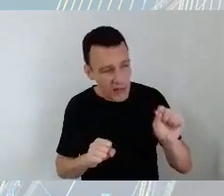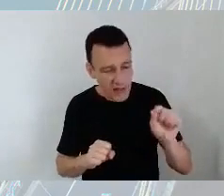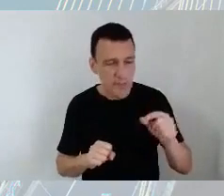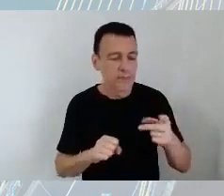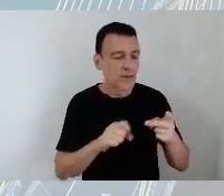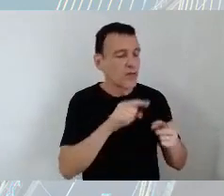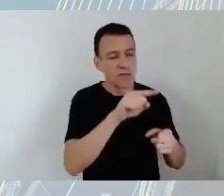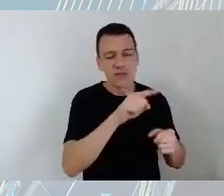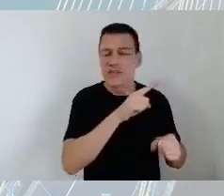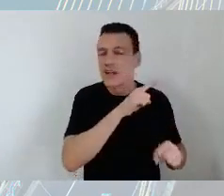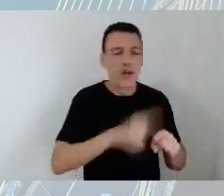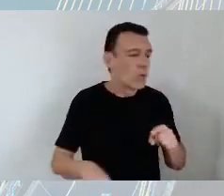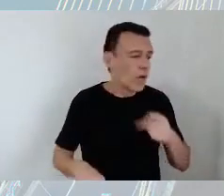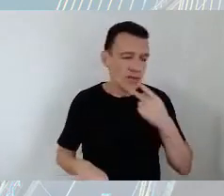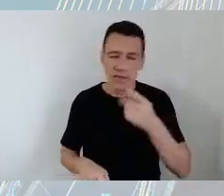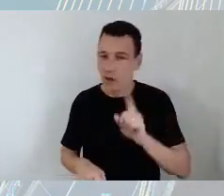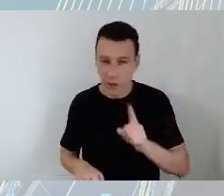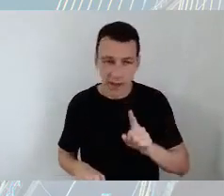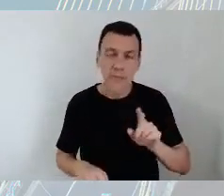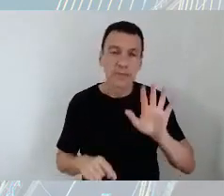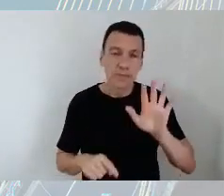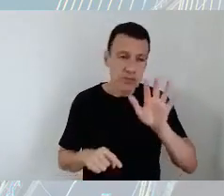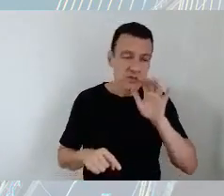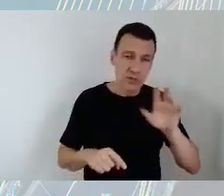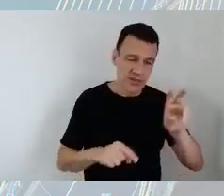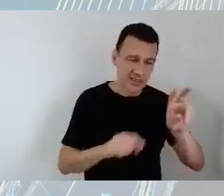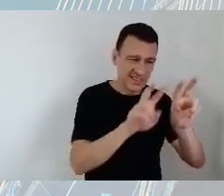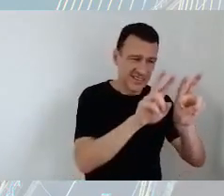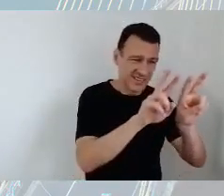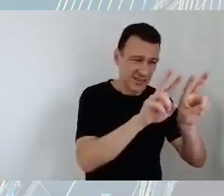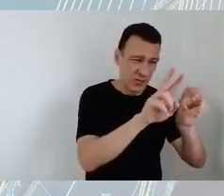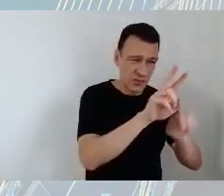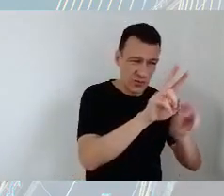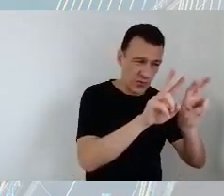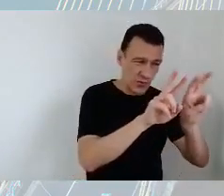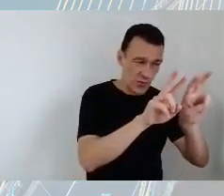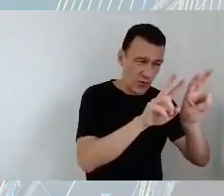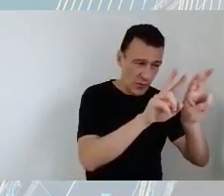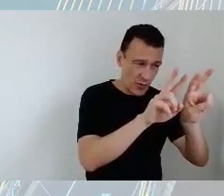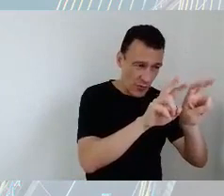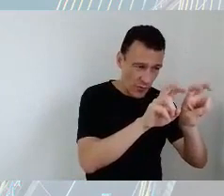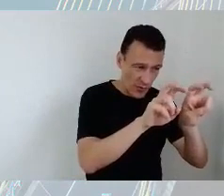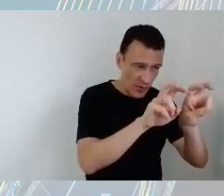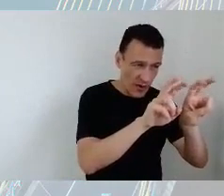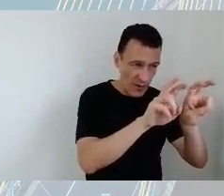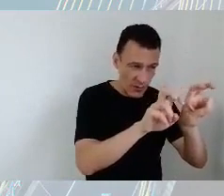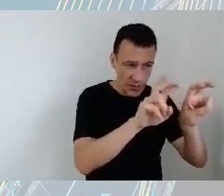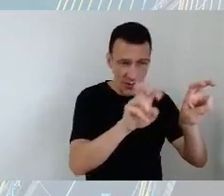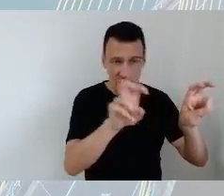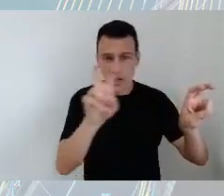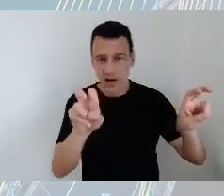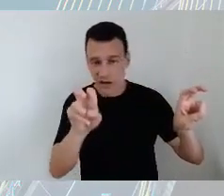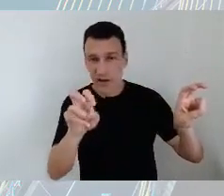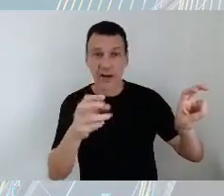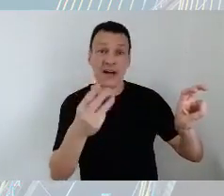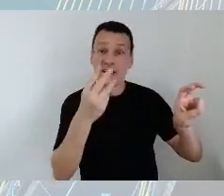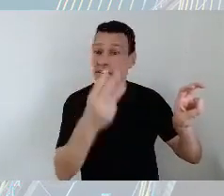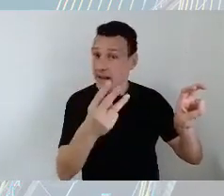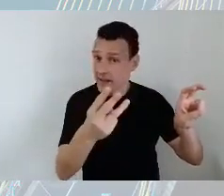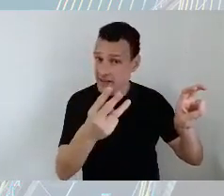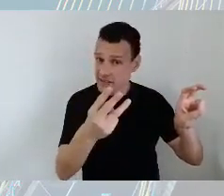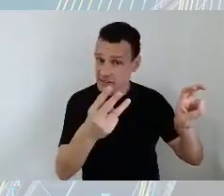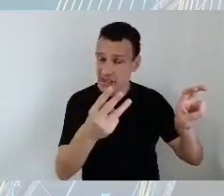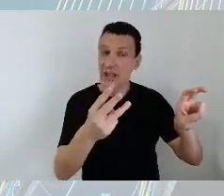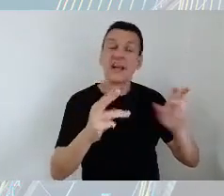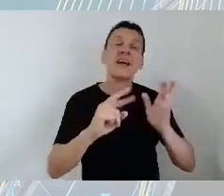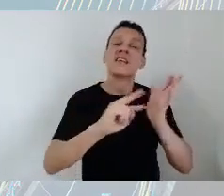3 aspas duplas, são elementos que você vai utilizar para as próximas respostas do usuário. E aí você põe o bloco